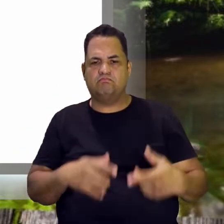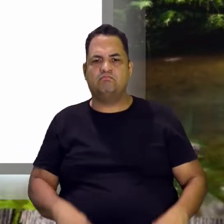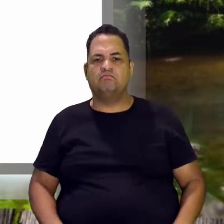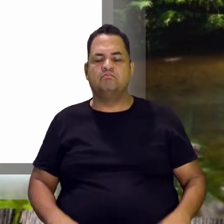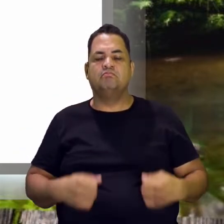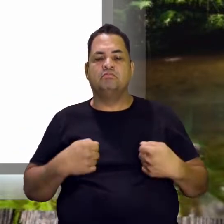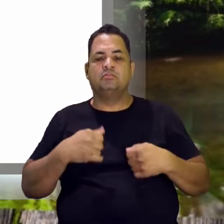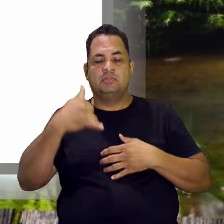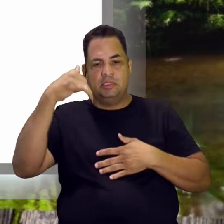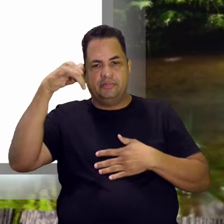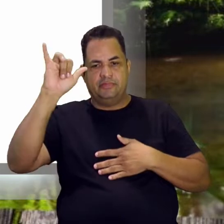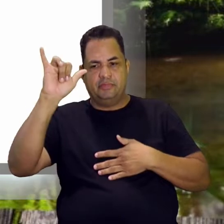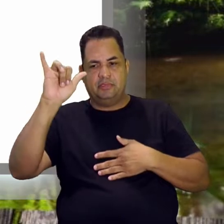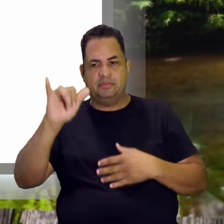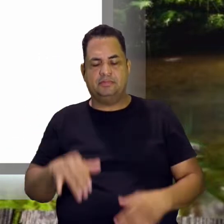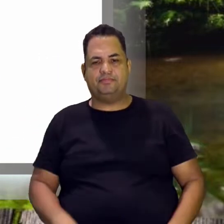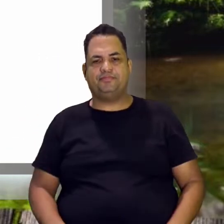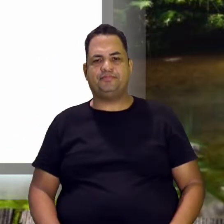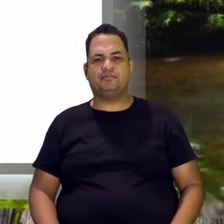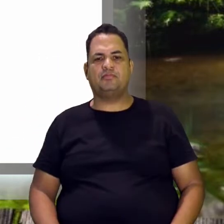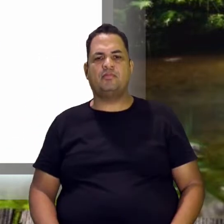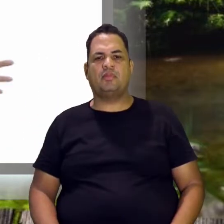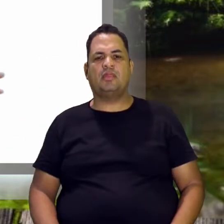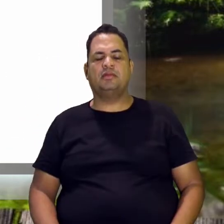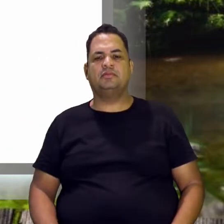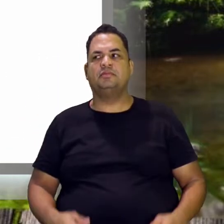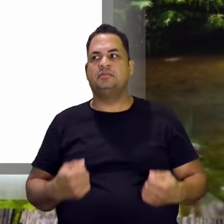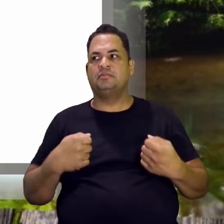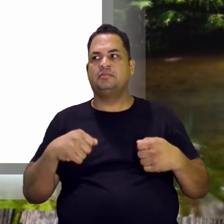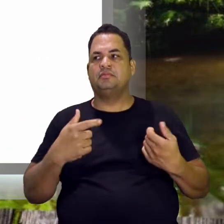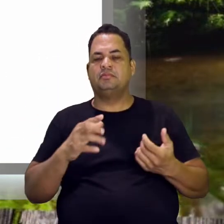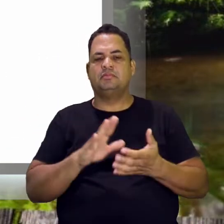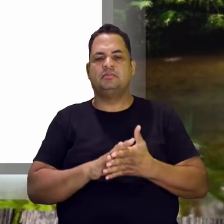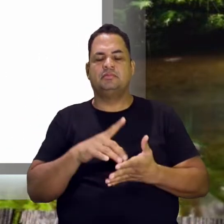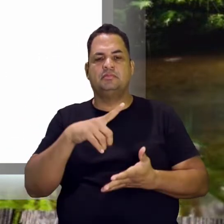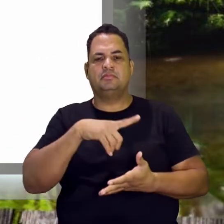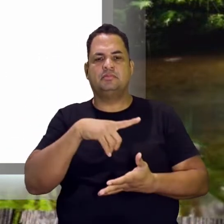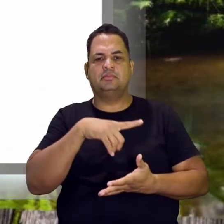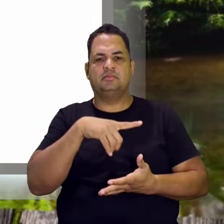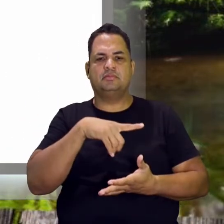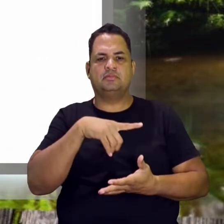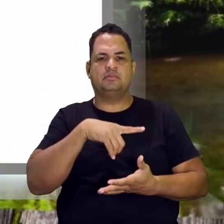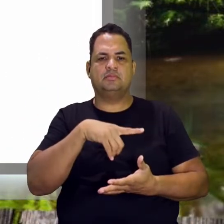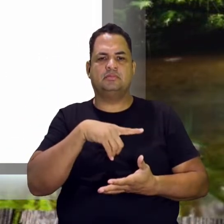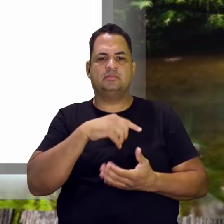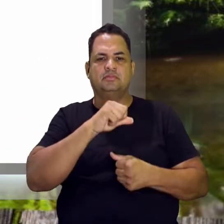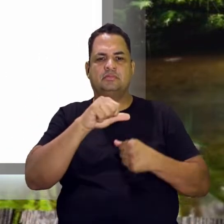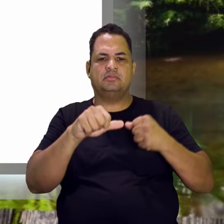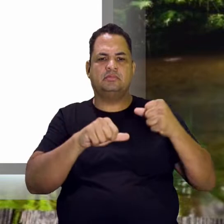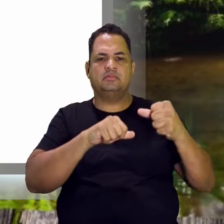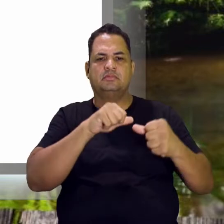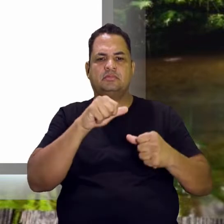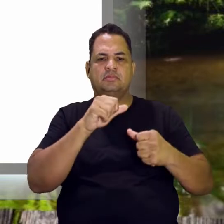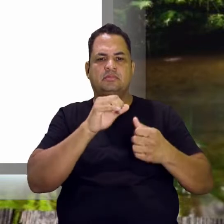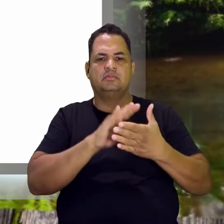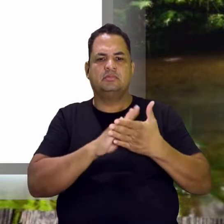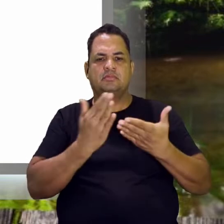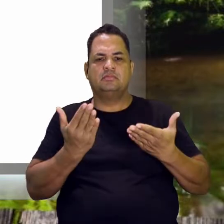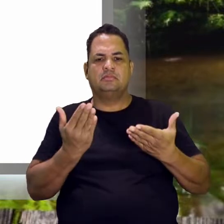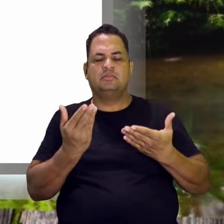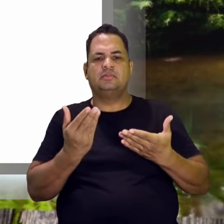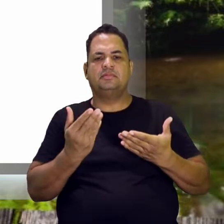que evitar, tá bom? Que a gente às vezes não sabe o que pode vir, pode dar uma mudança